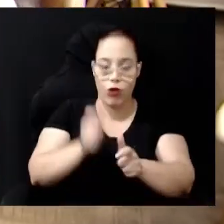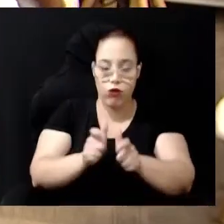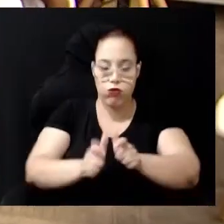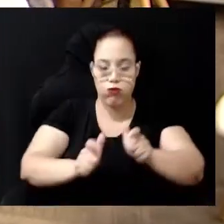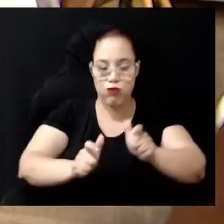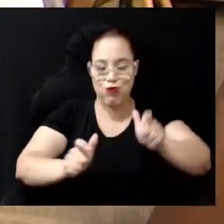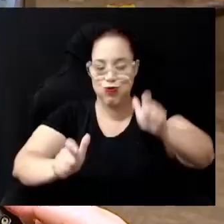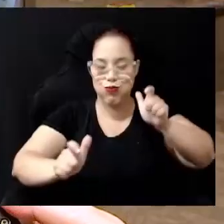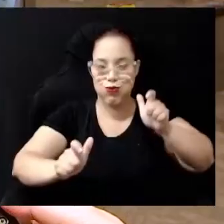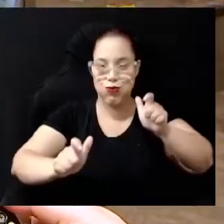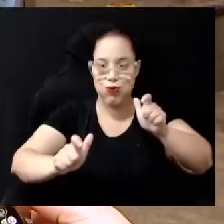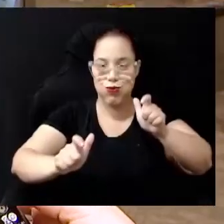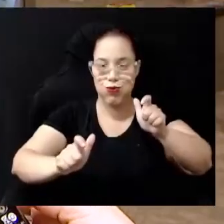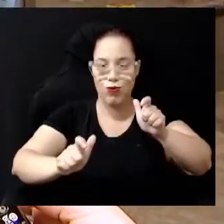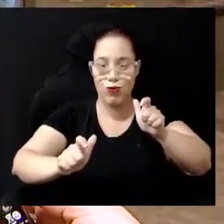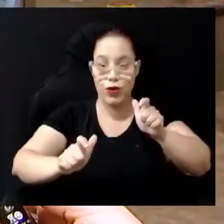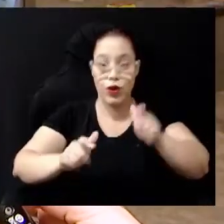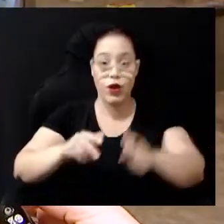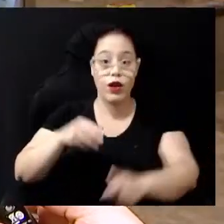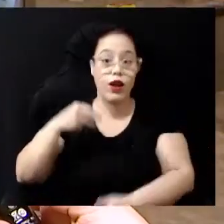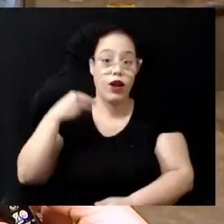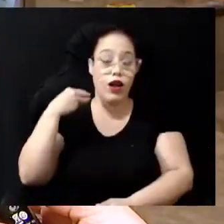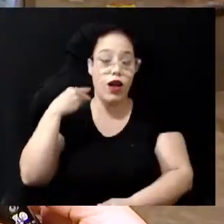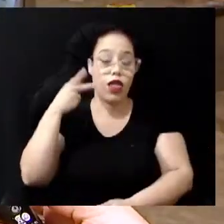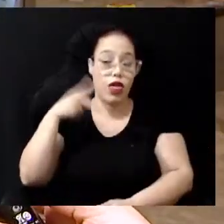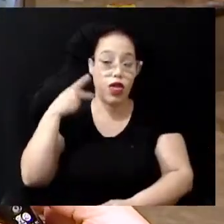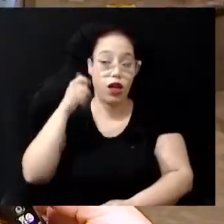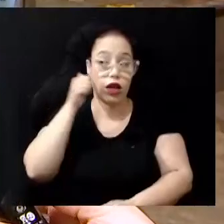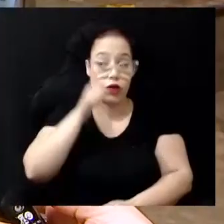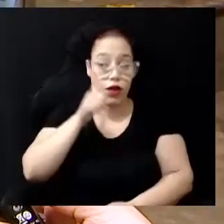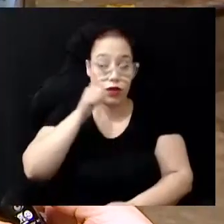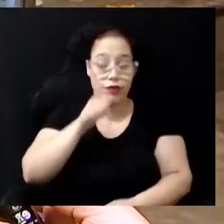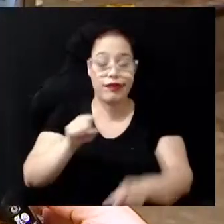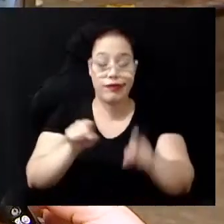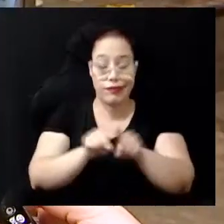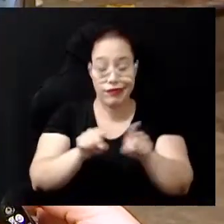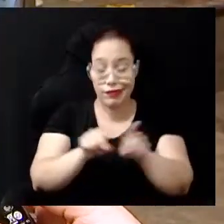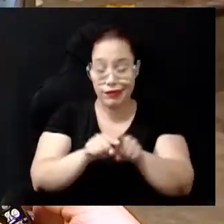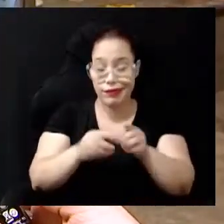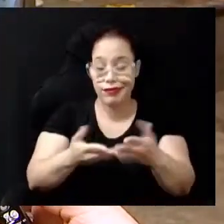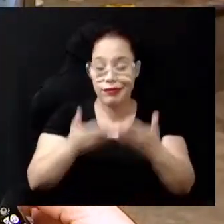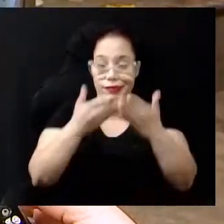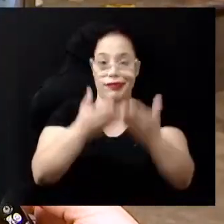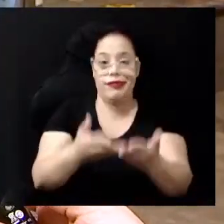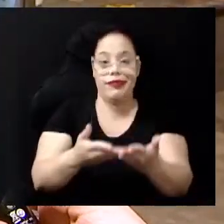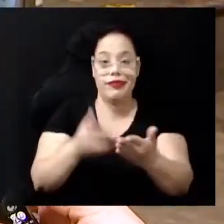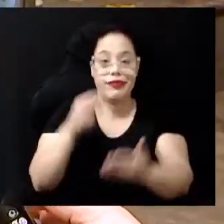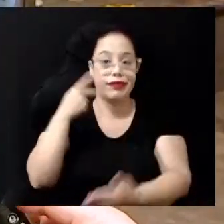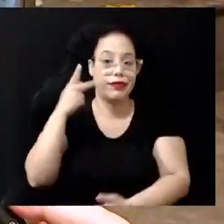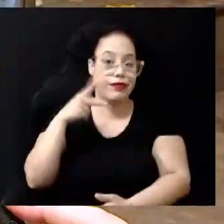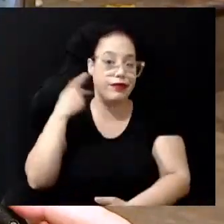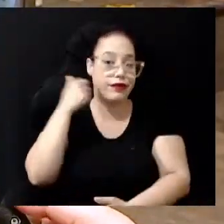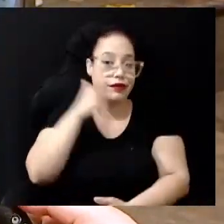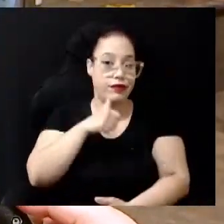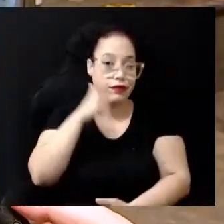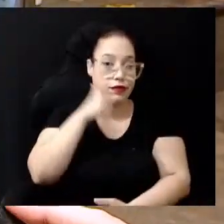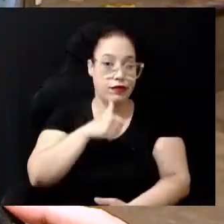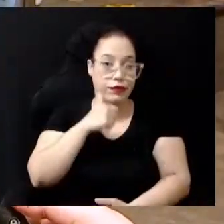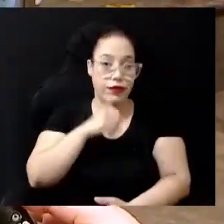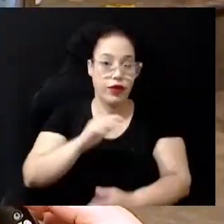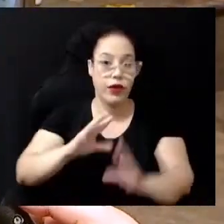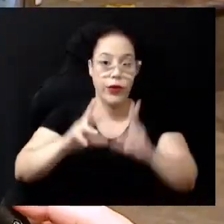nos últimos anos tem crescido o aumento de a participação das vereadoras em si mas nós queremos que seja a participação tanto de